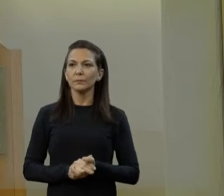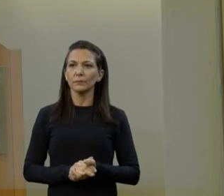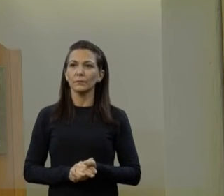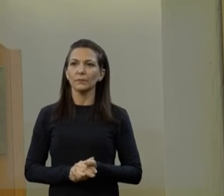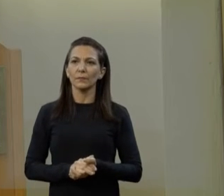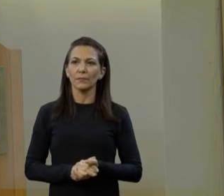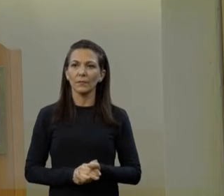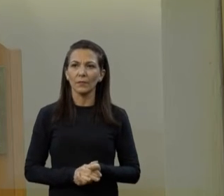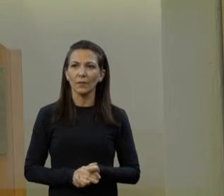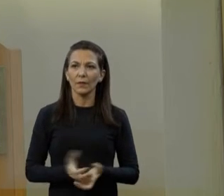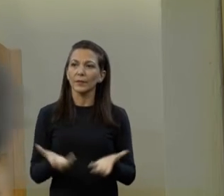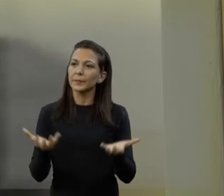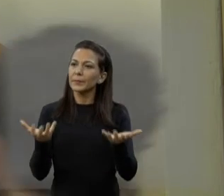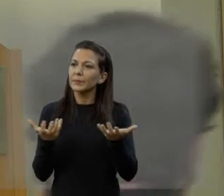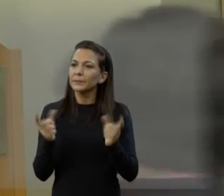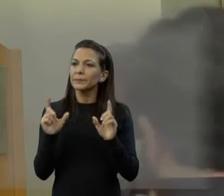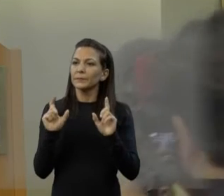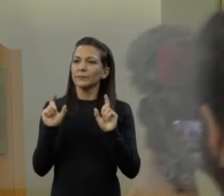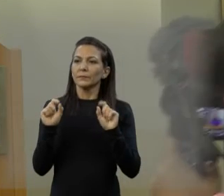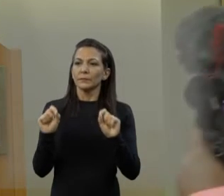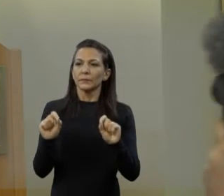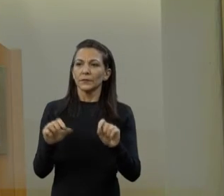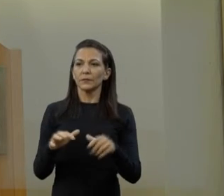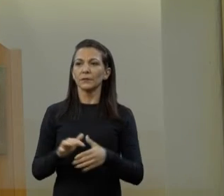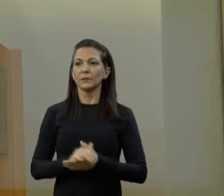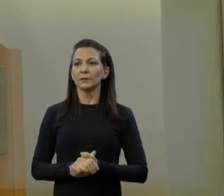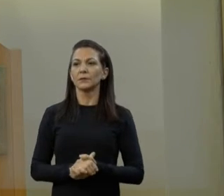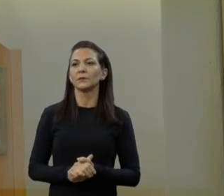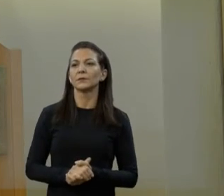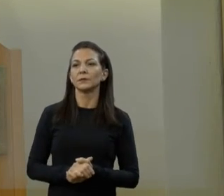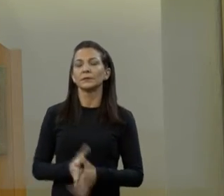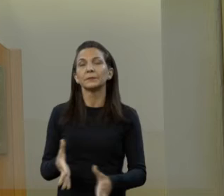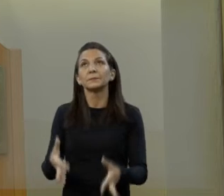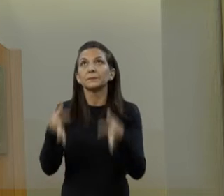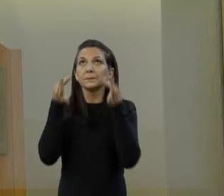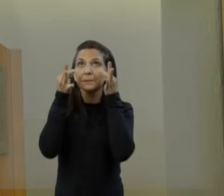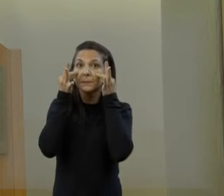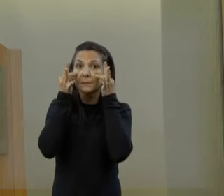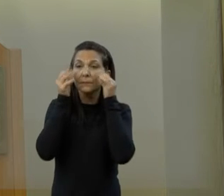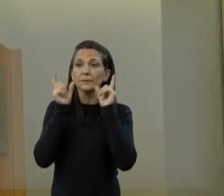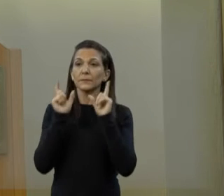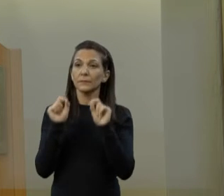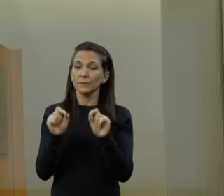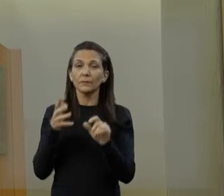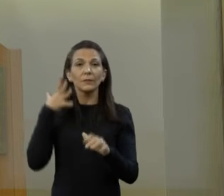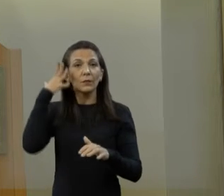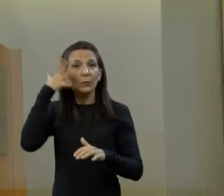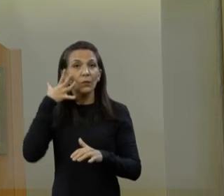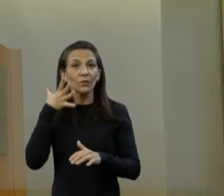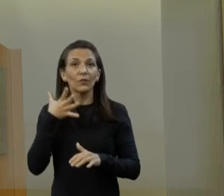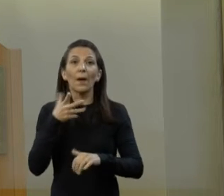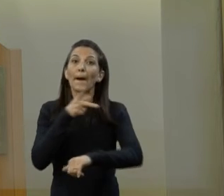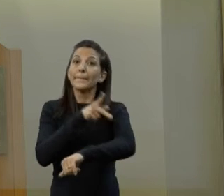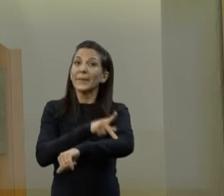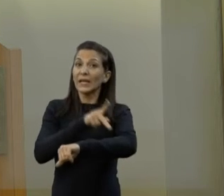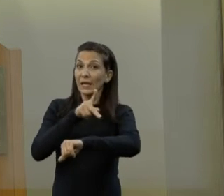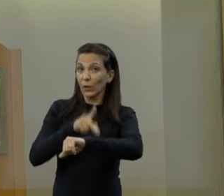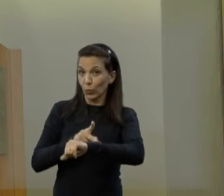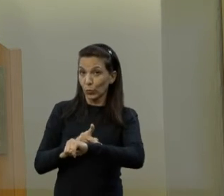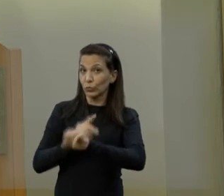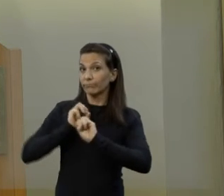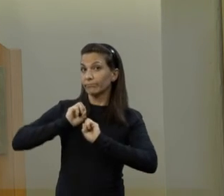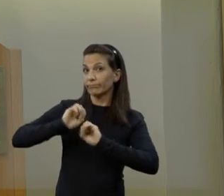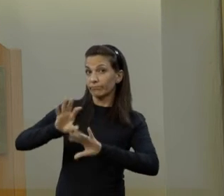aqui mais fina é só quero eu só quero pedir uma atenção porque essa minha fala vai ser uma sala pedagógica